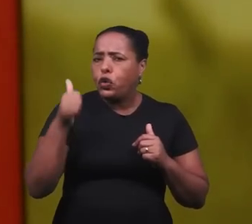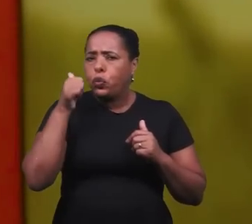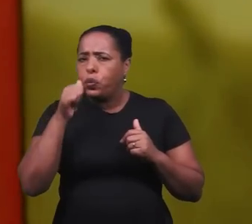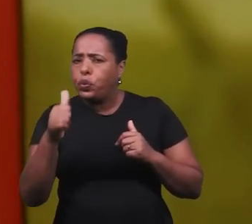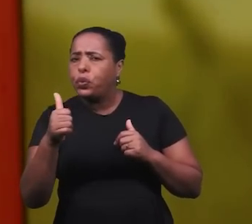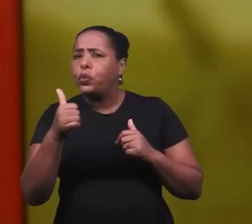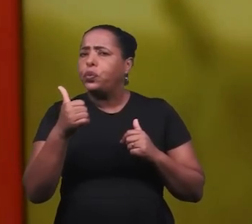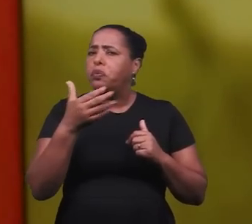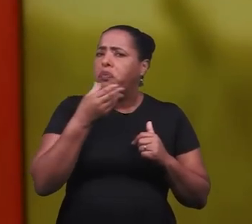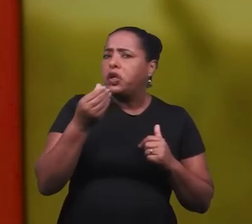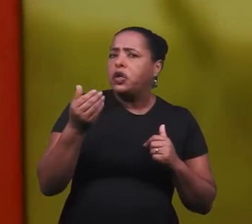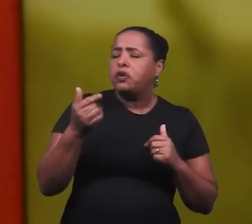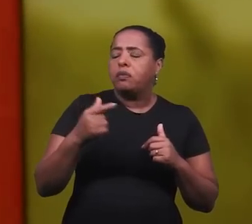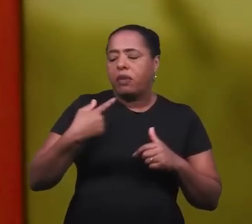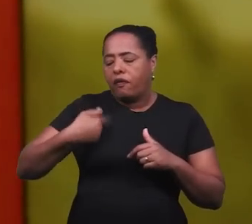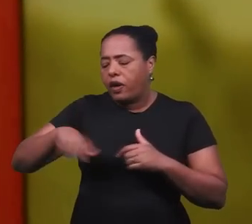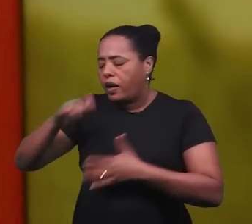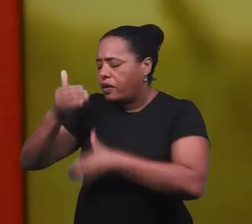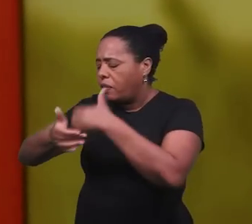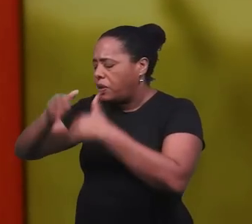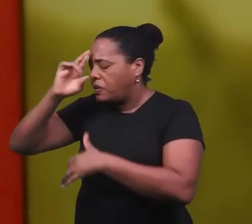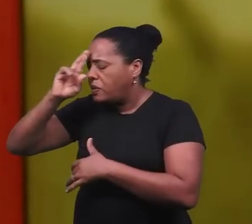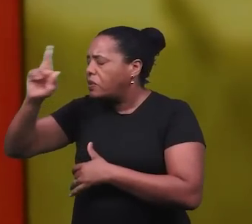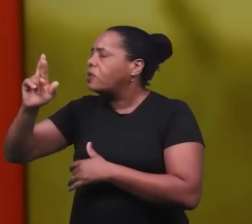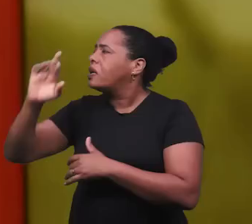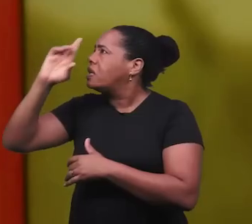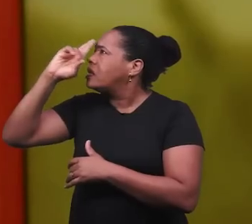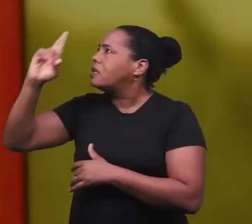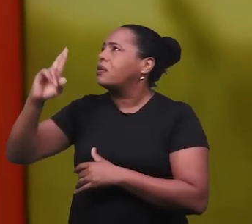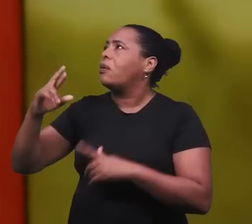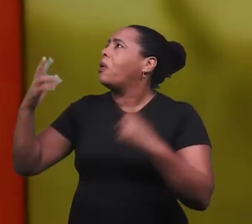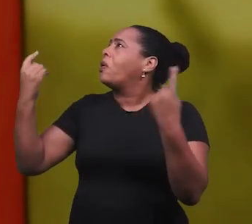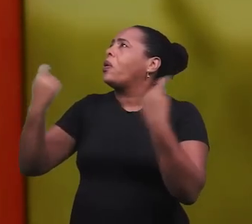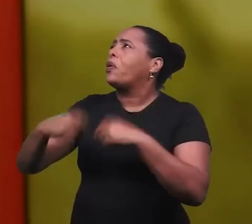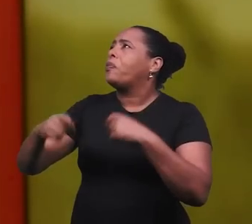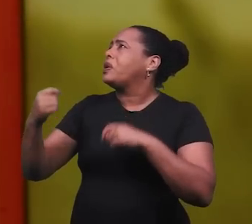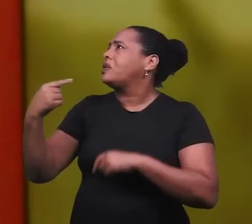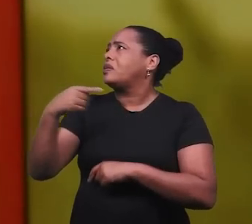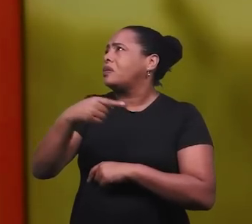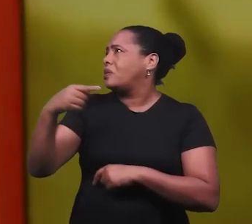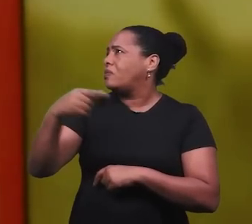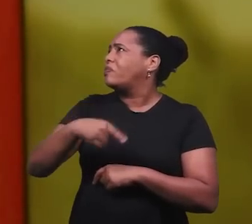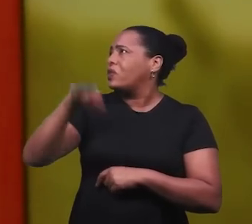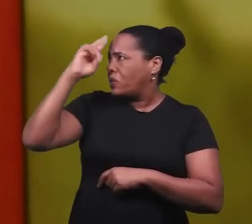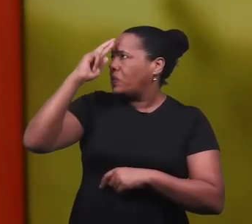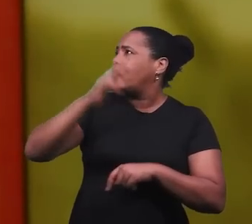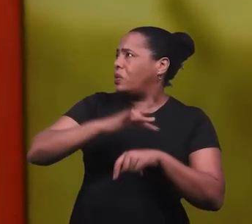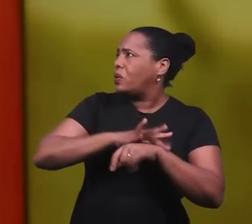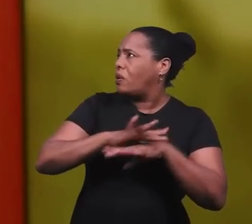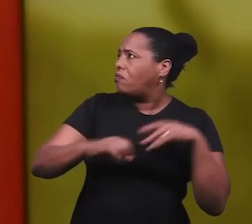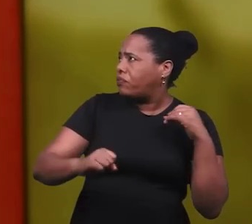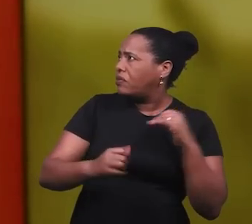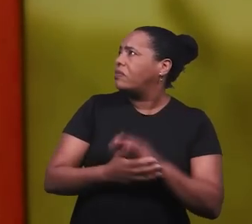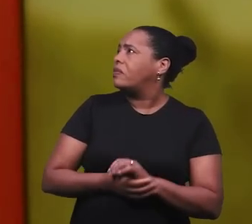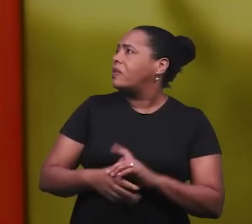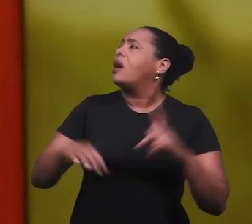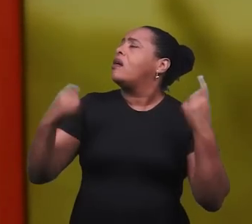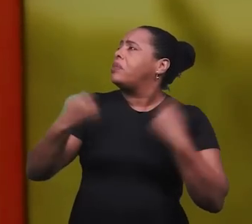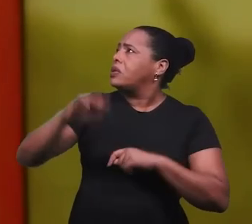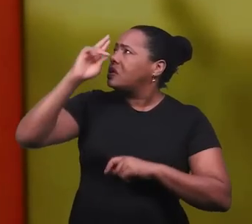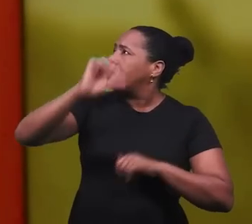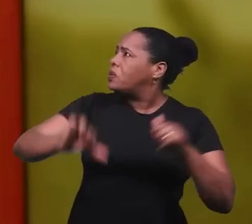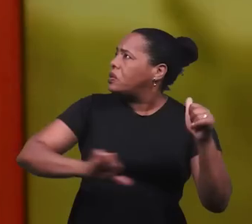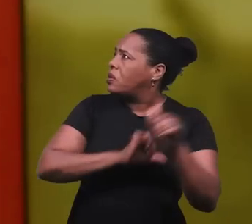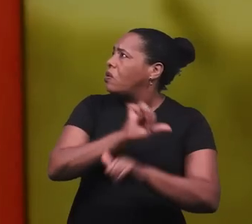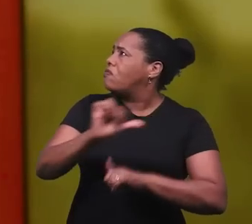um problema com o seu filho, com a filha, vai aos pés de Jesus, falando assim, Senhor, eu